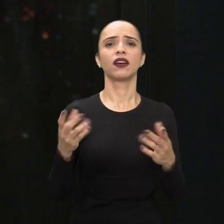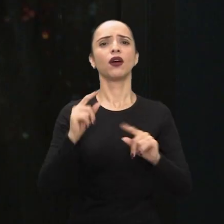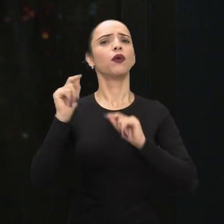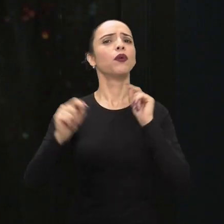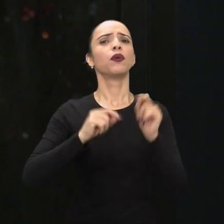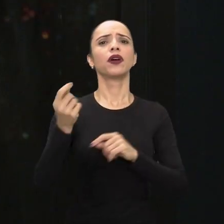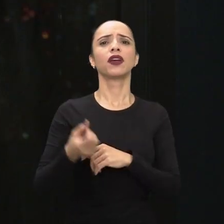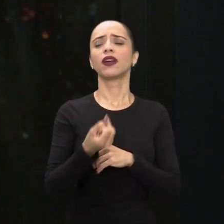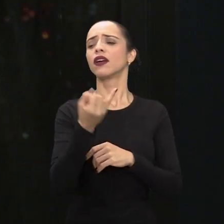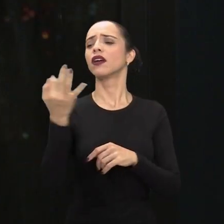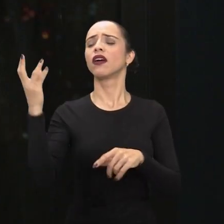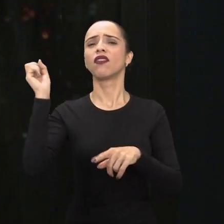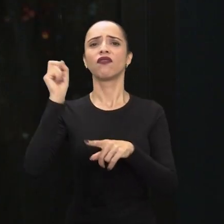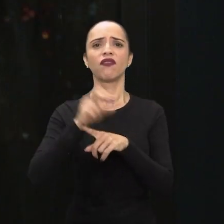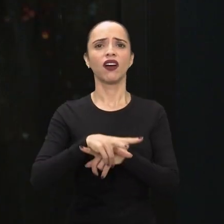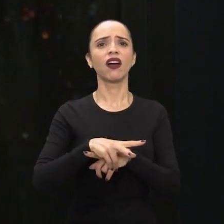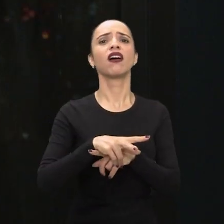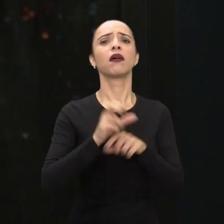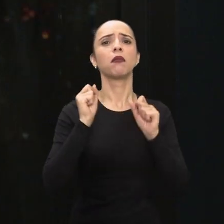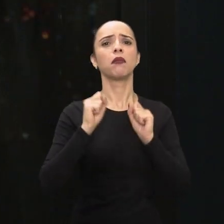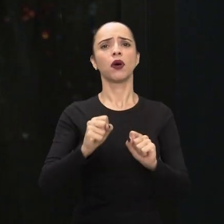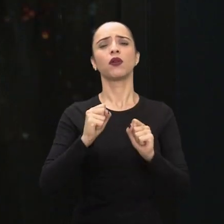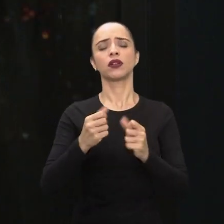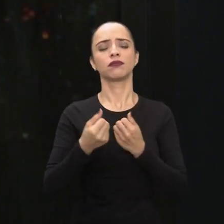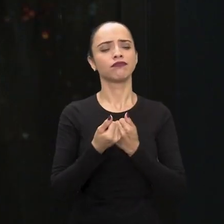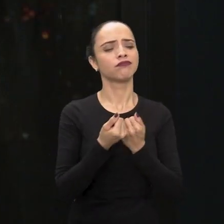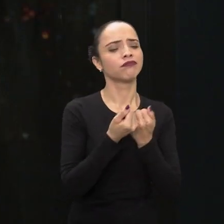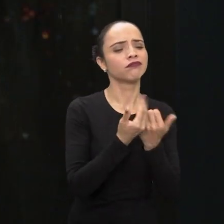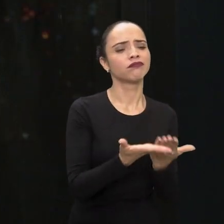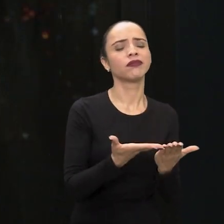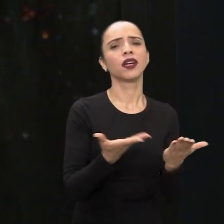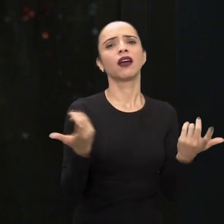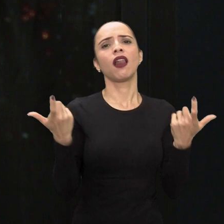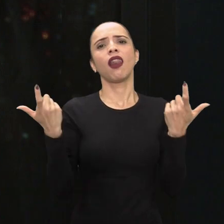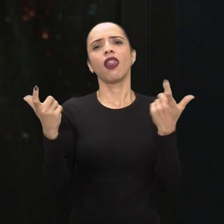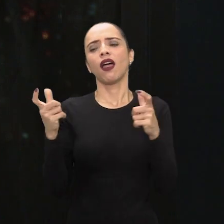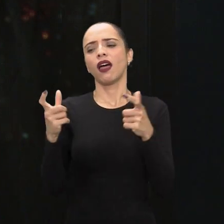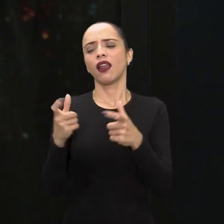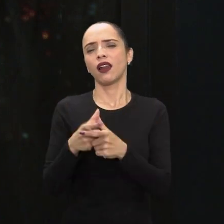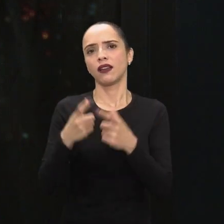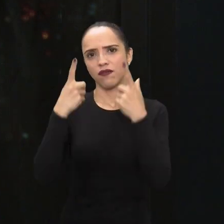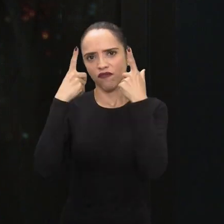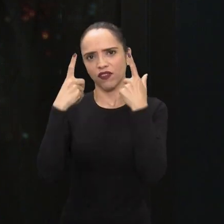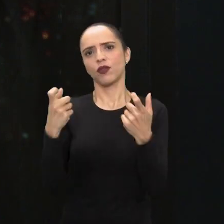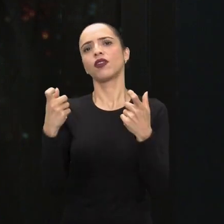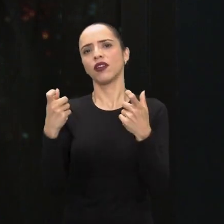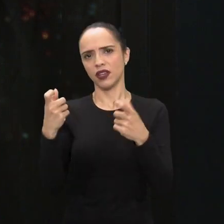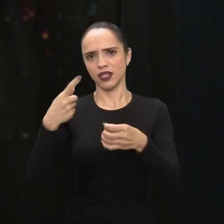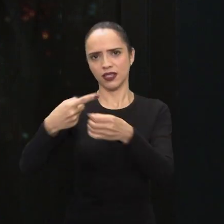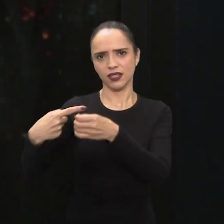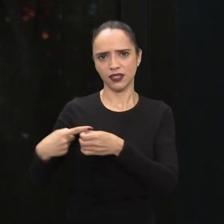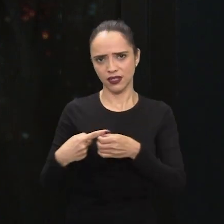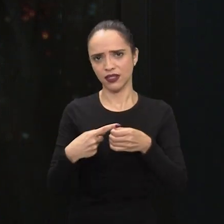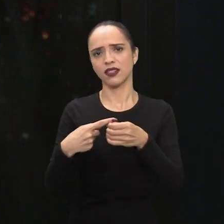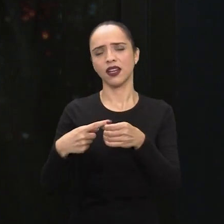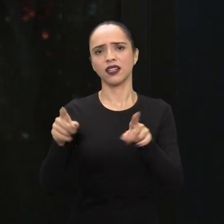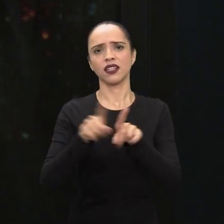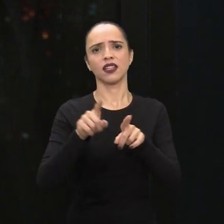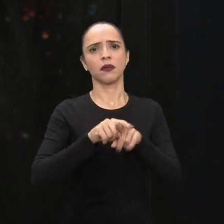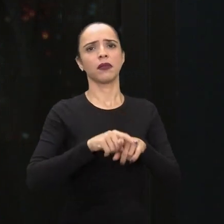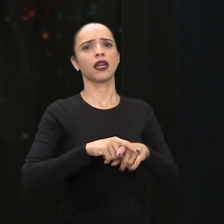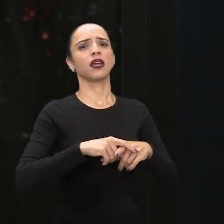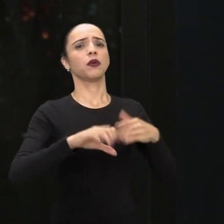que o aumento de vaga prisional na professora Dalva pode contribuir com a diminuição da violência urbana com a diminuição da criminalidade